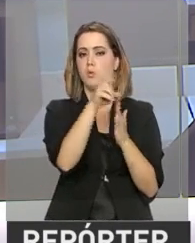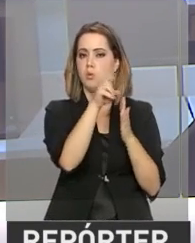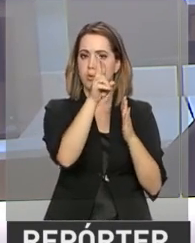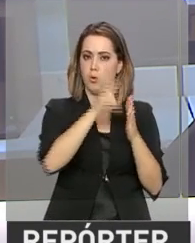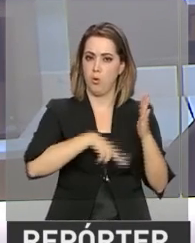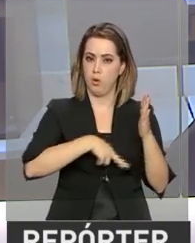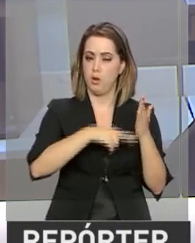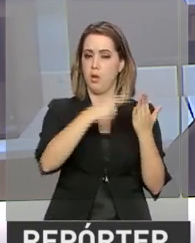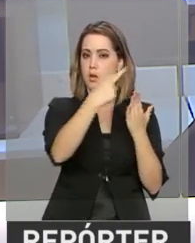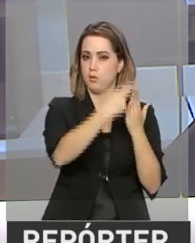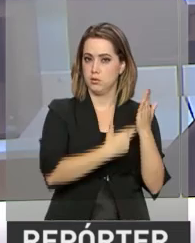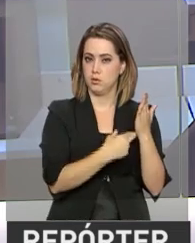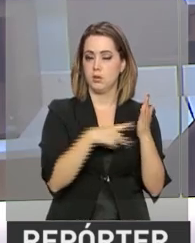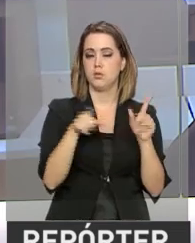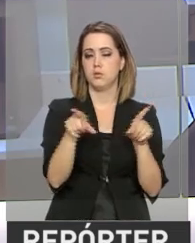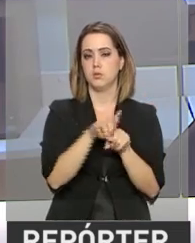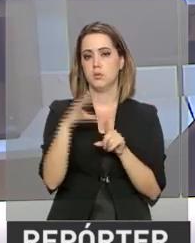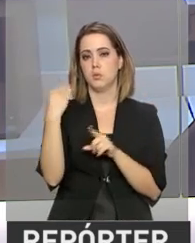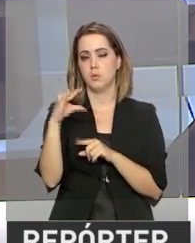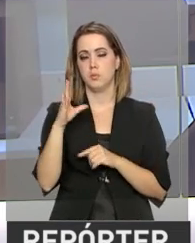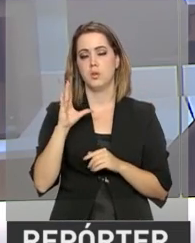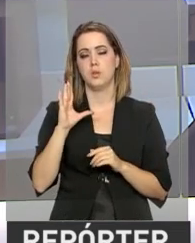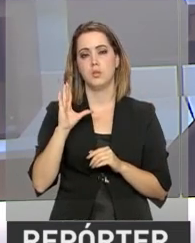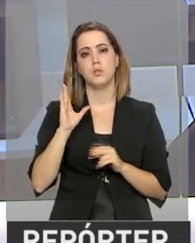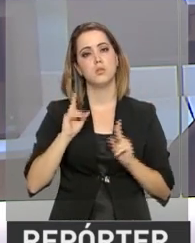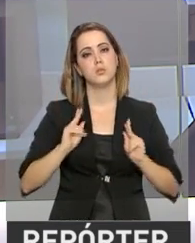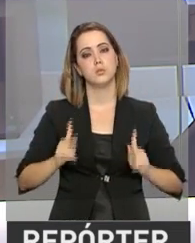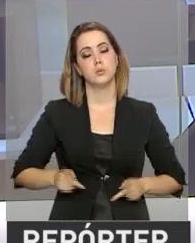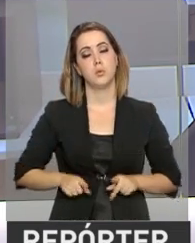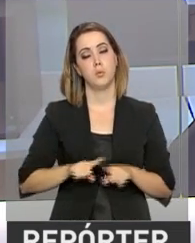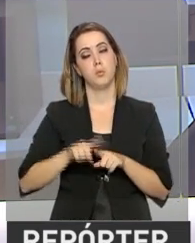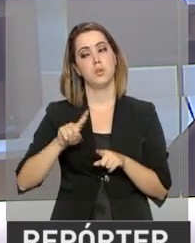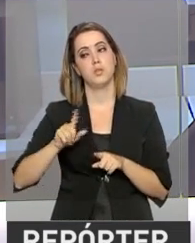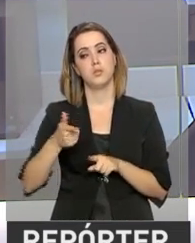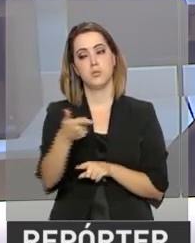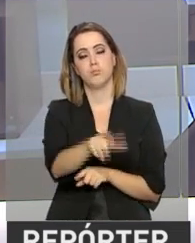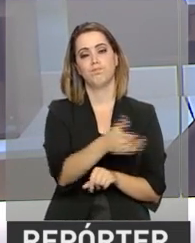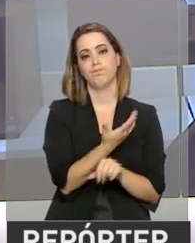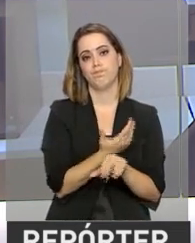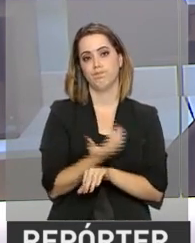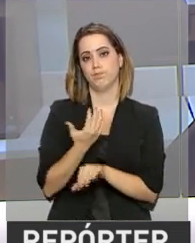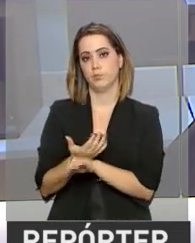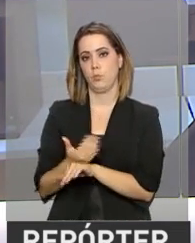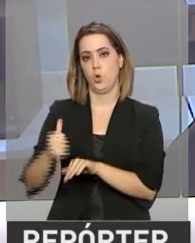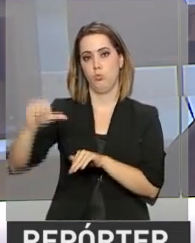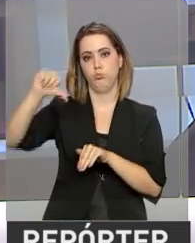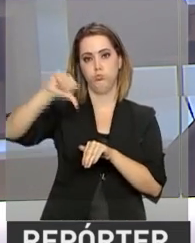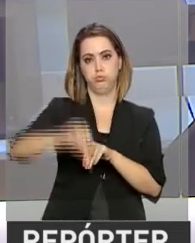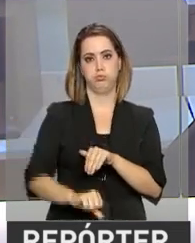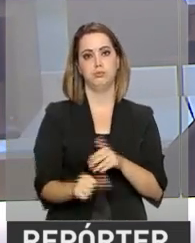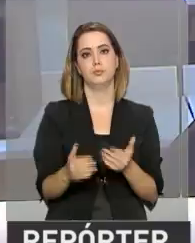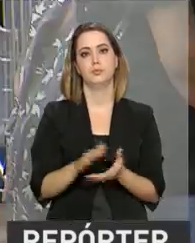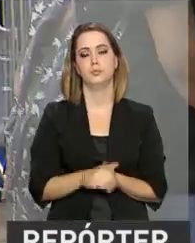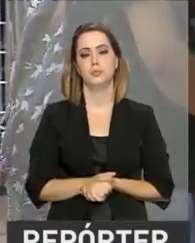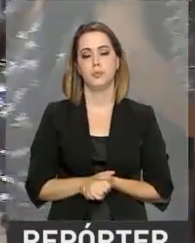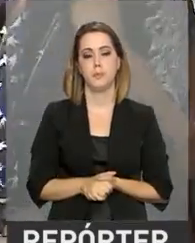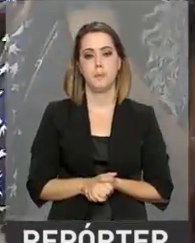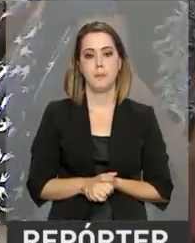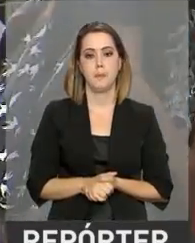humanas mas nas outras áreas do conhecimento o desempenho piorou o ranking das escolas também foi apresentado